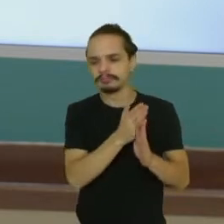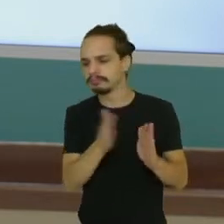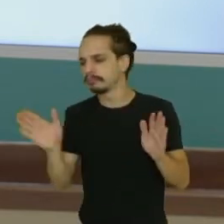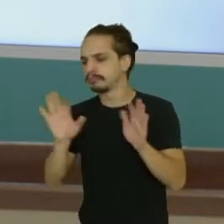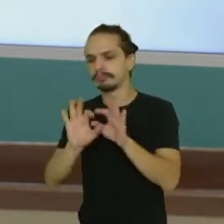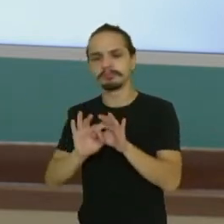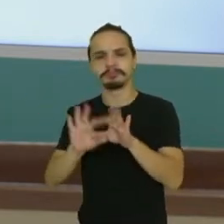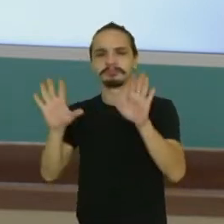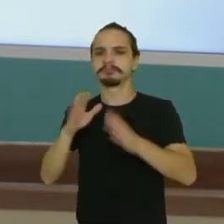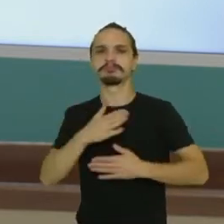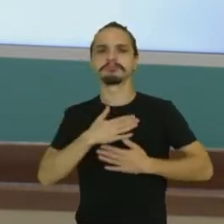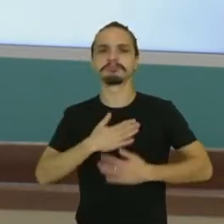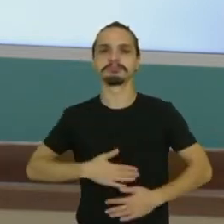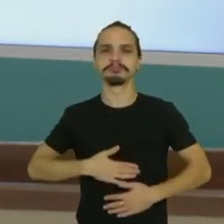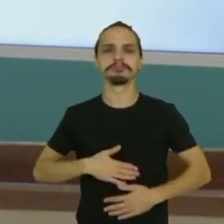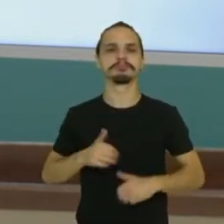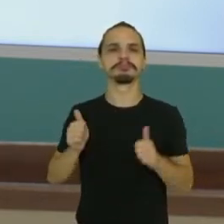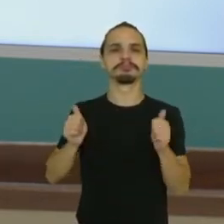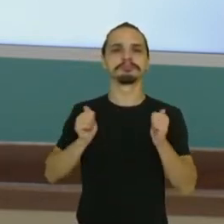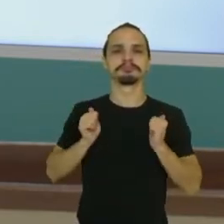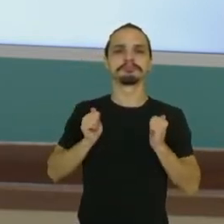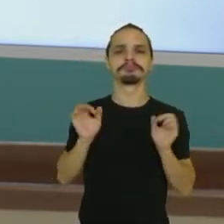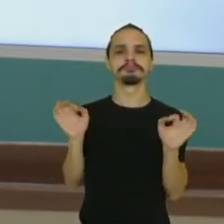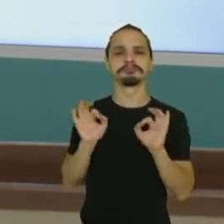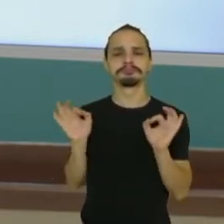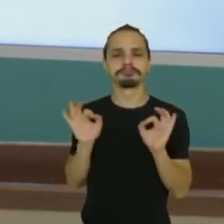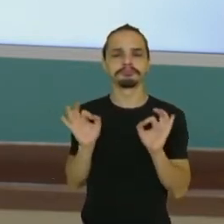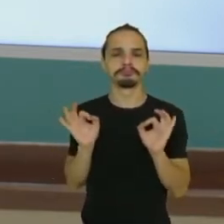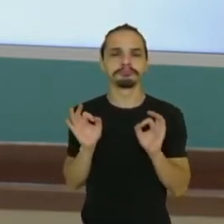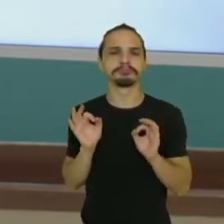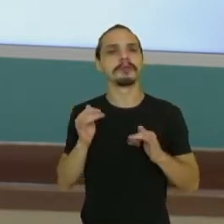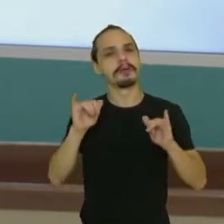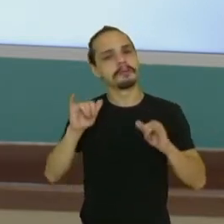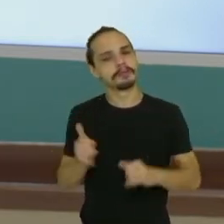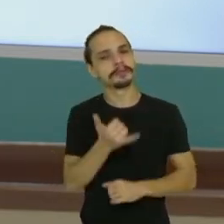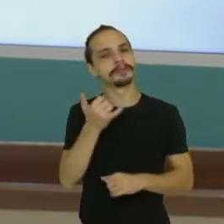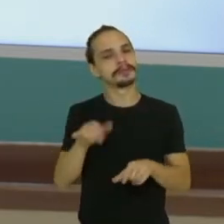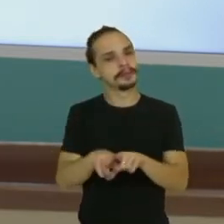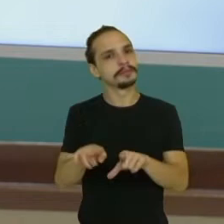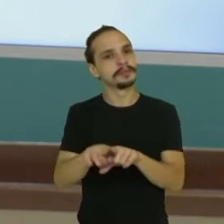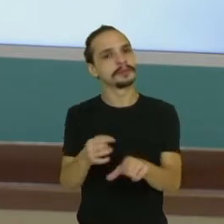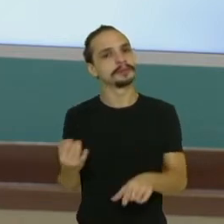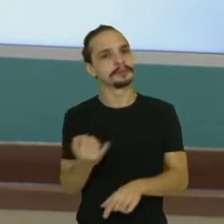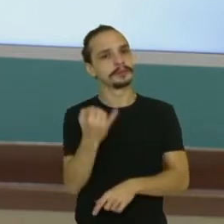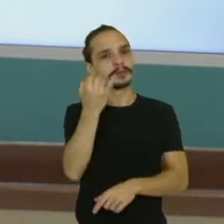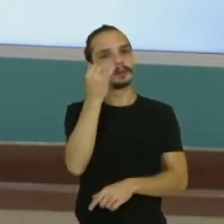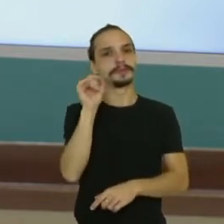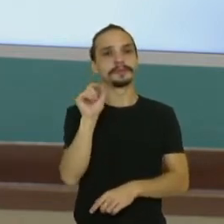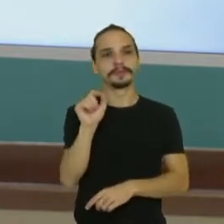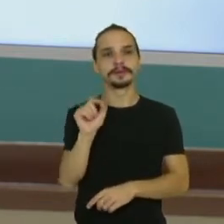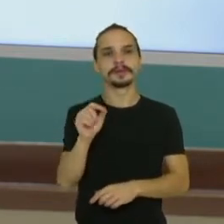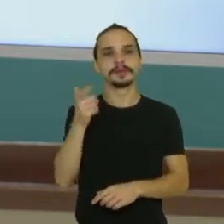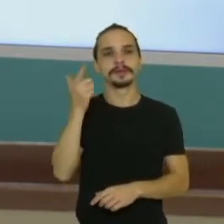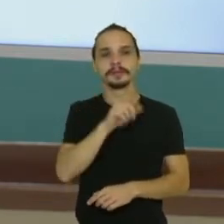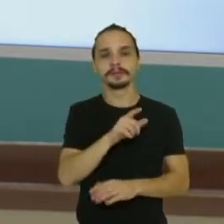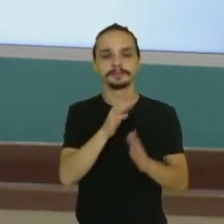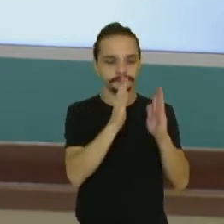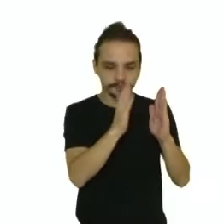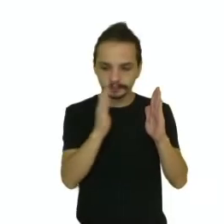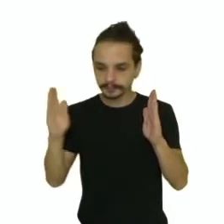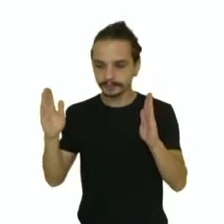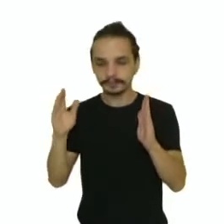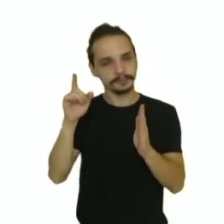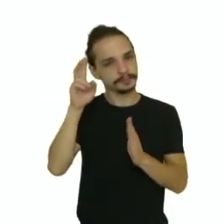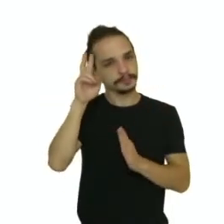livre descanso né o ócio produtivo não é necessário que você tenha uma rotina Estabeleça os seus